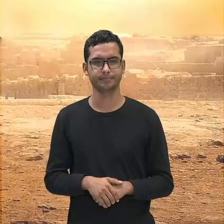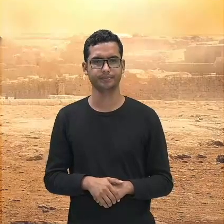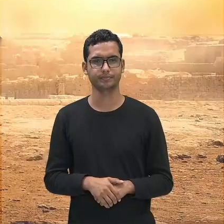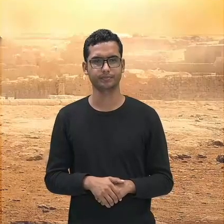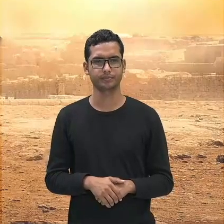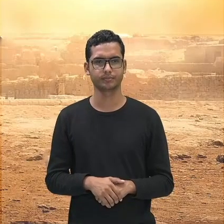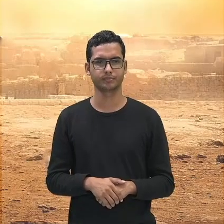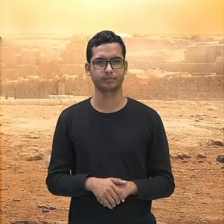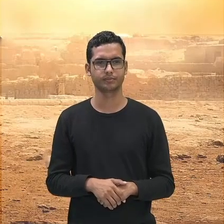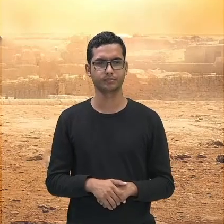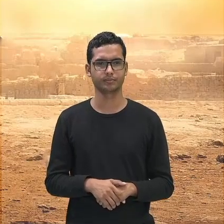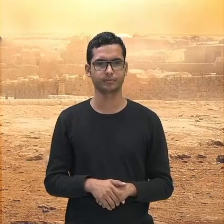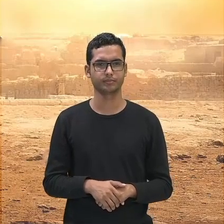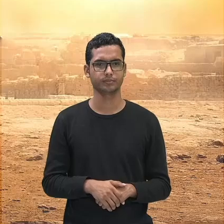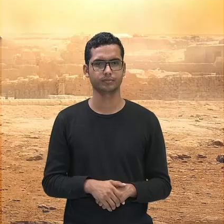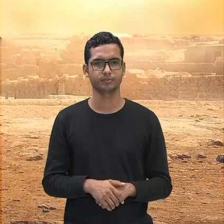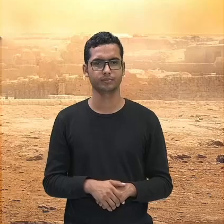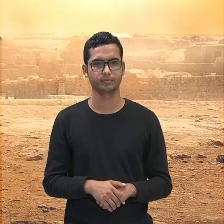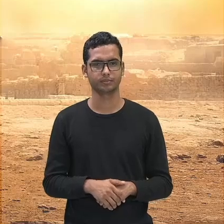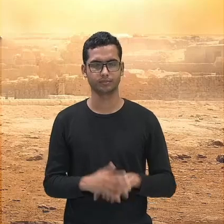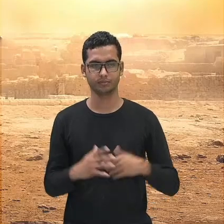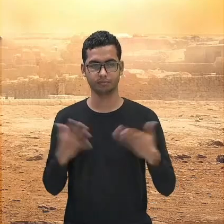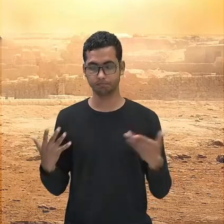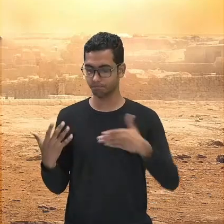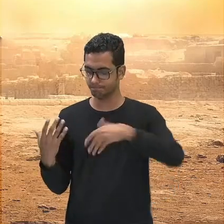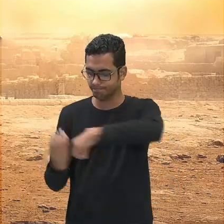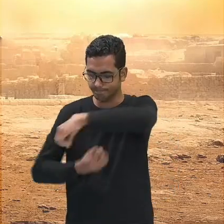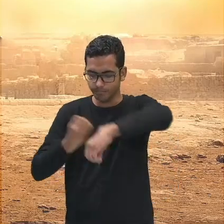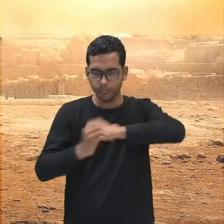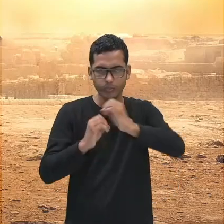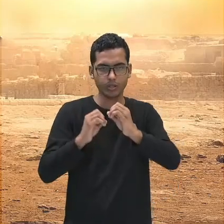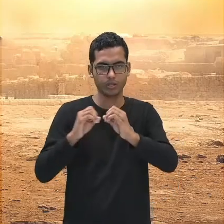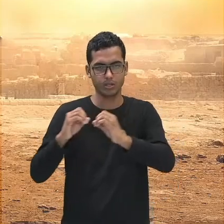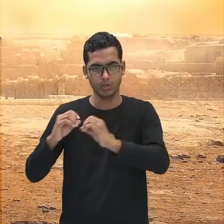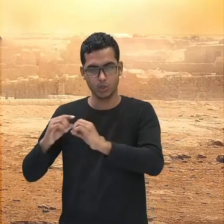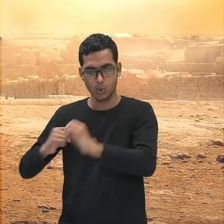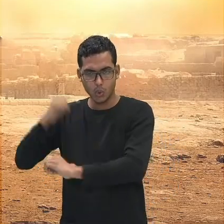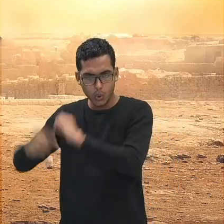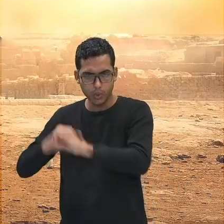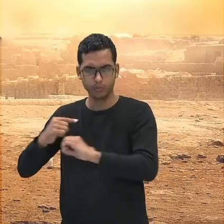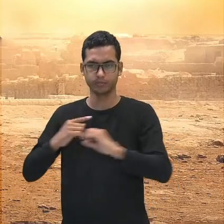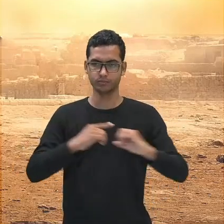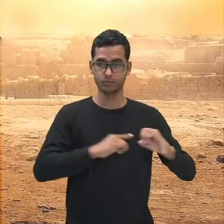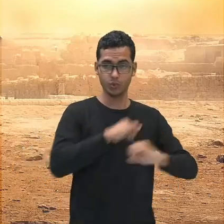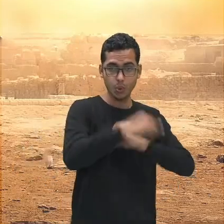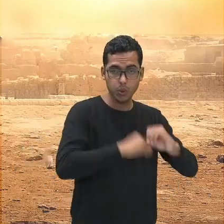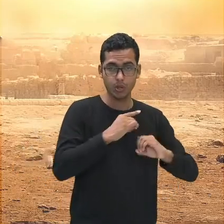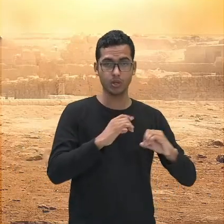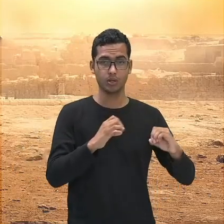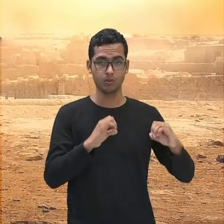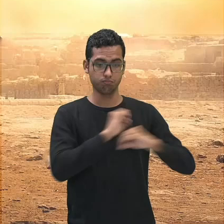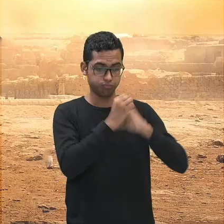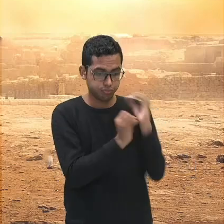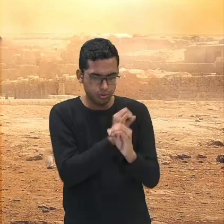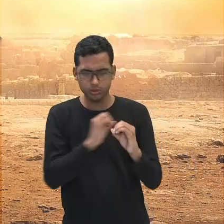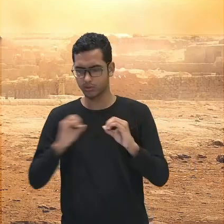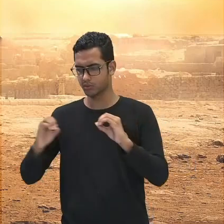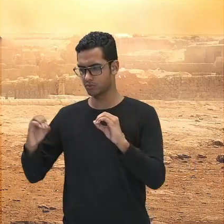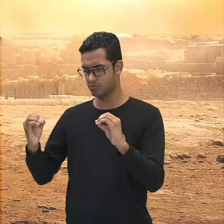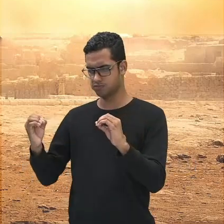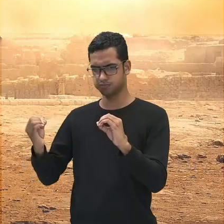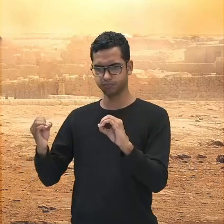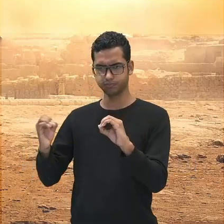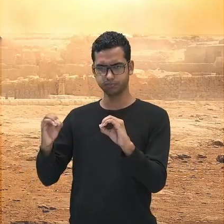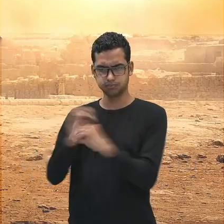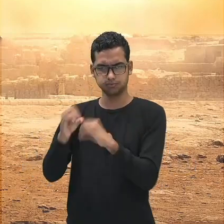ocorre quando os átomos são atraídos entre si. Isso que é afinidade química. Tá? É o que aconteceu